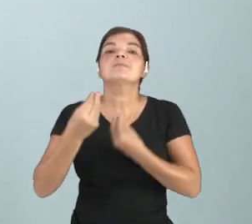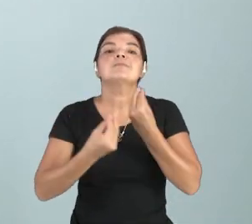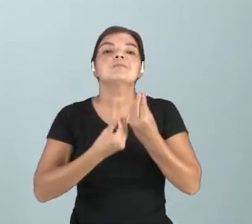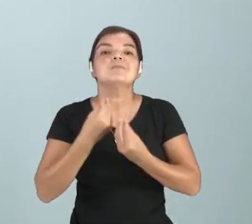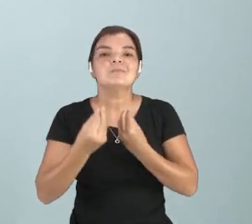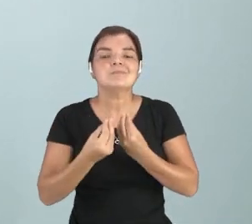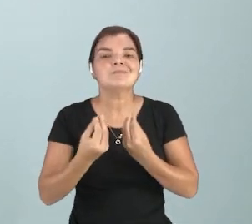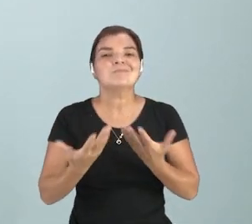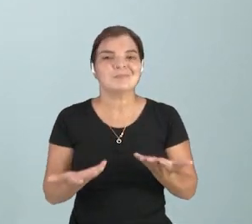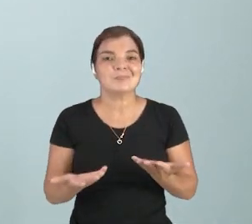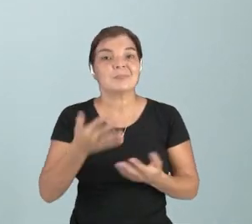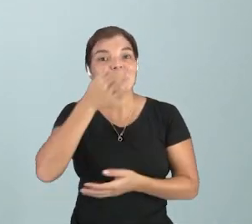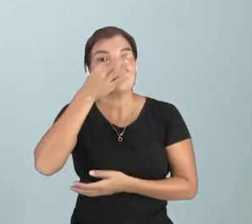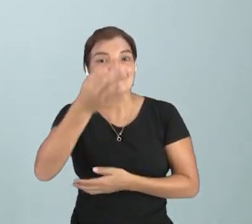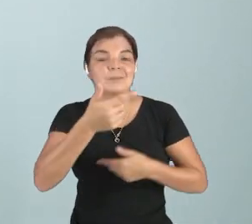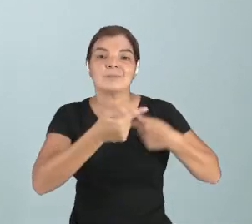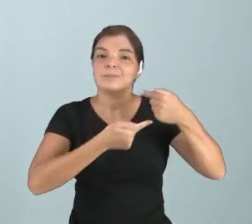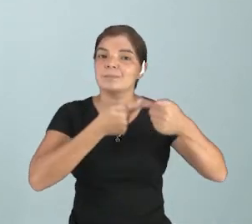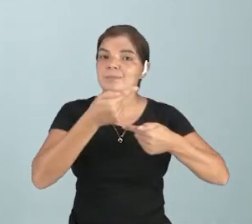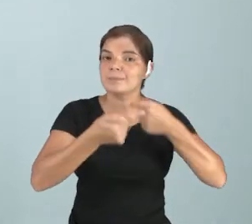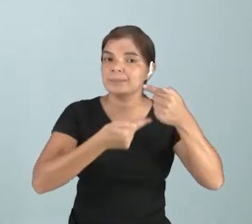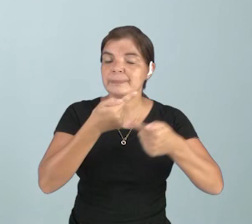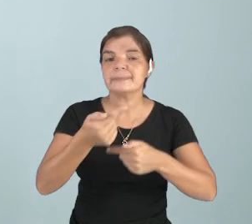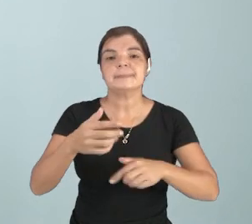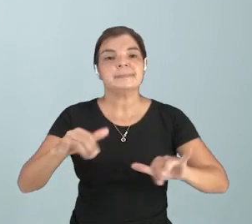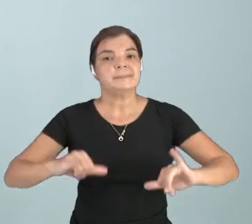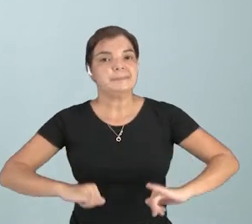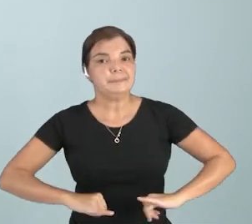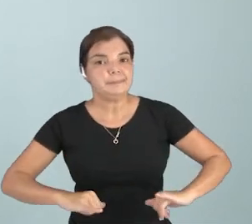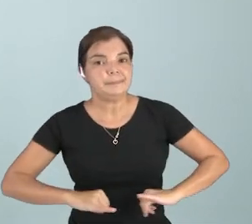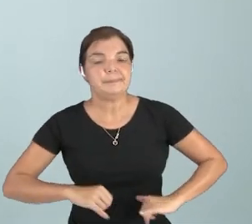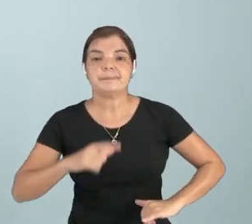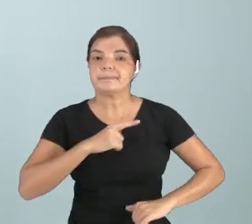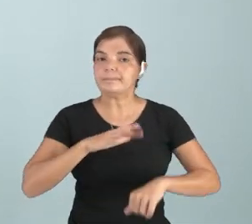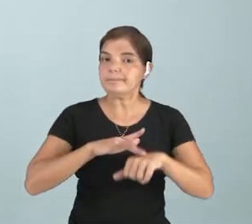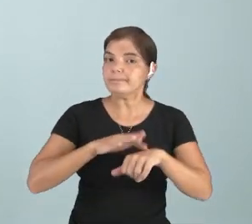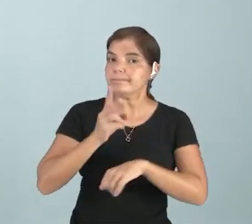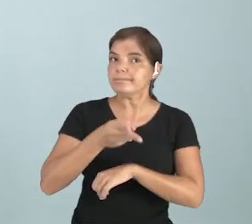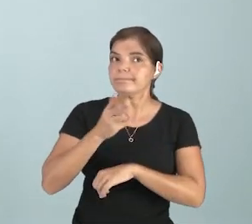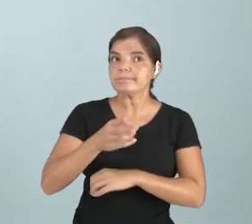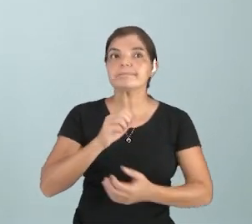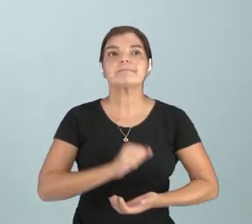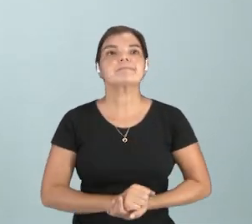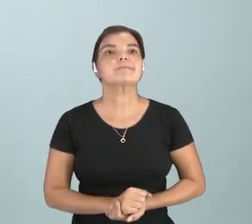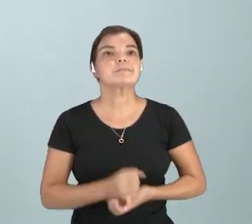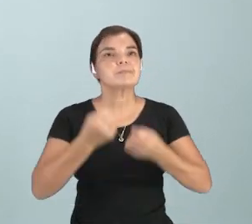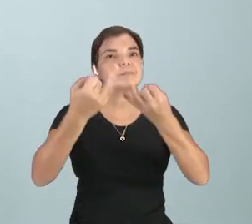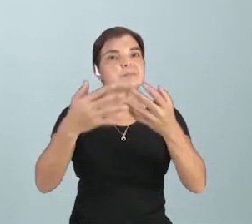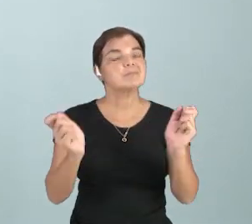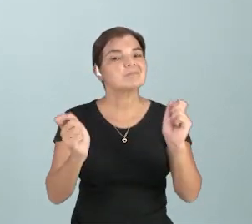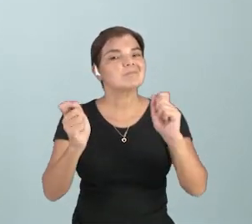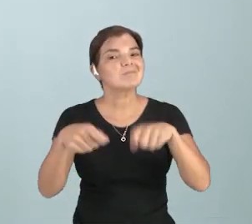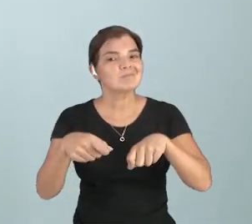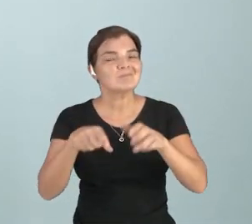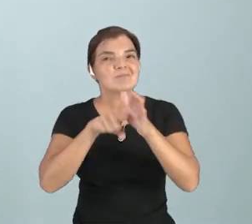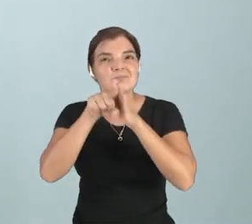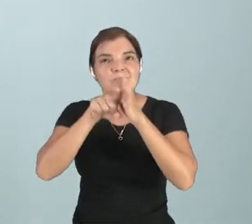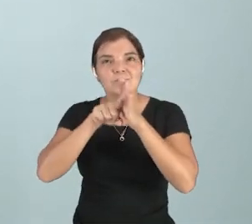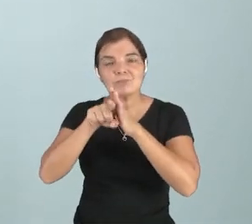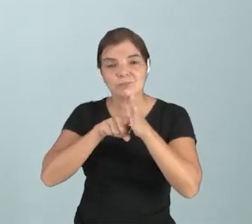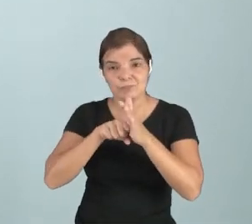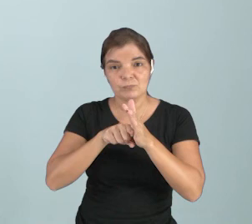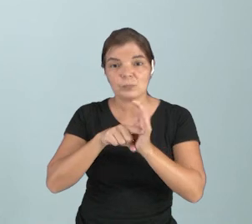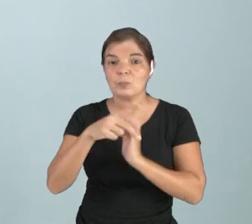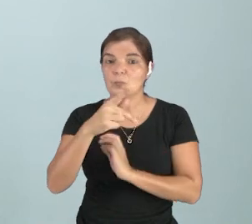vai evitar que futuras gerações venham a sofrer dessa mesma doença. E por último, a gente vai falar sobre as possibilidades de